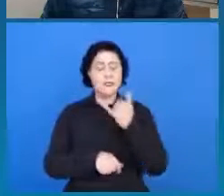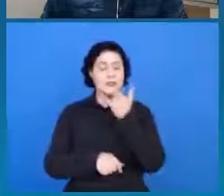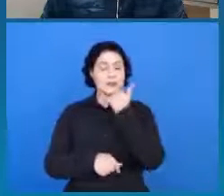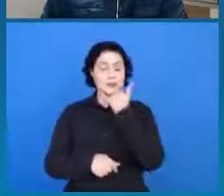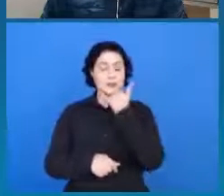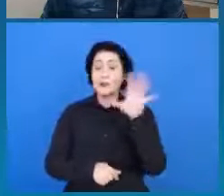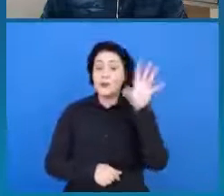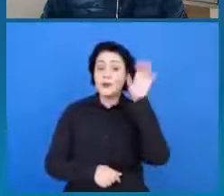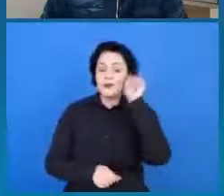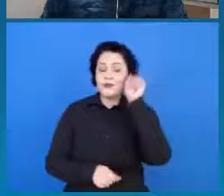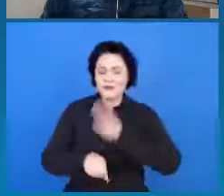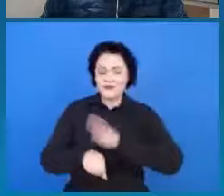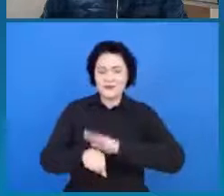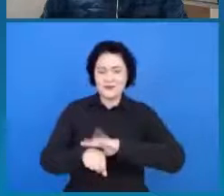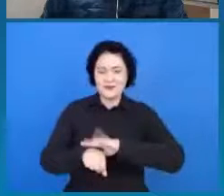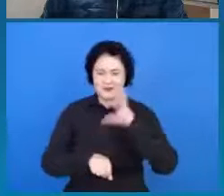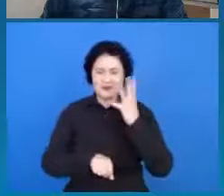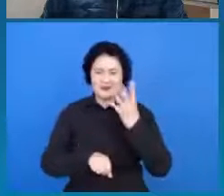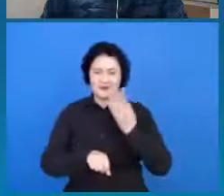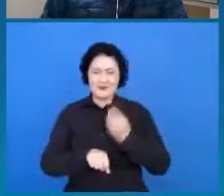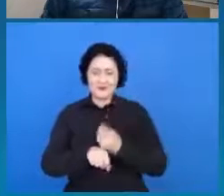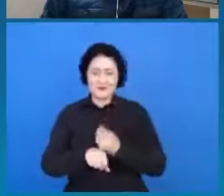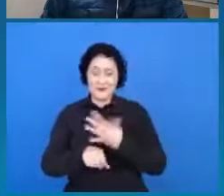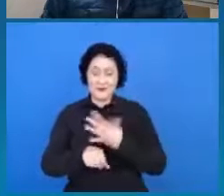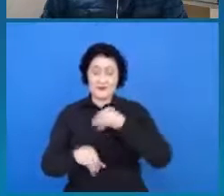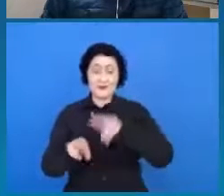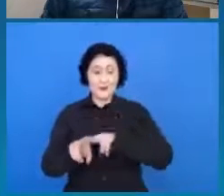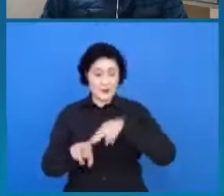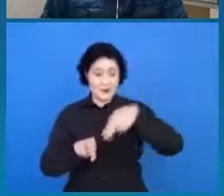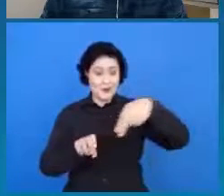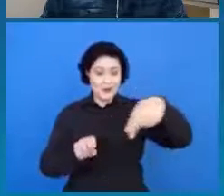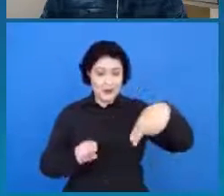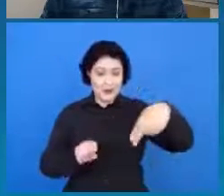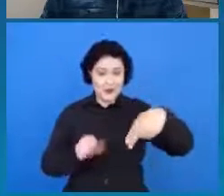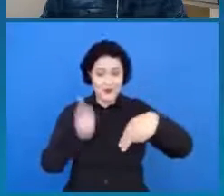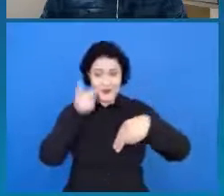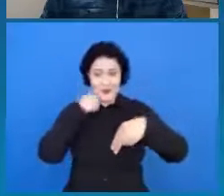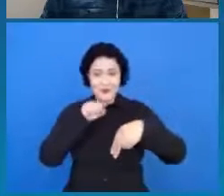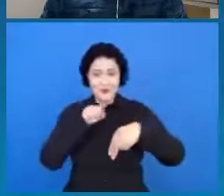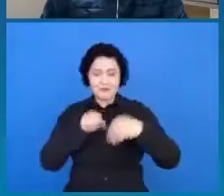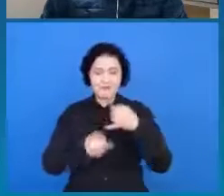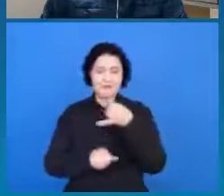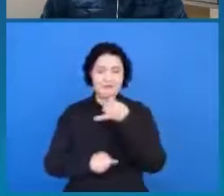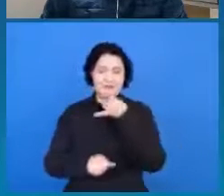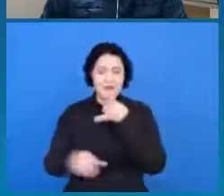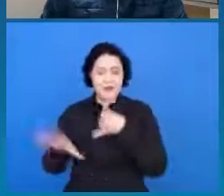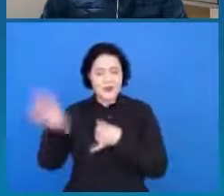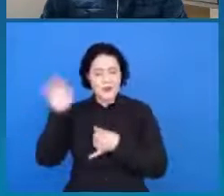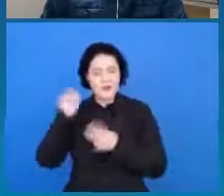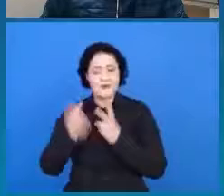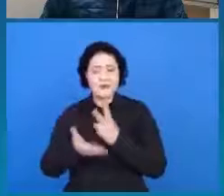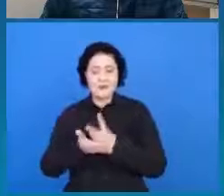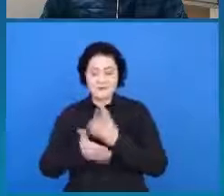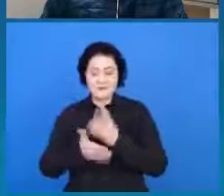Espírita e Outros tantos testemunhos ali te nos realmente